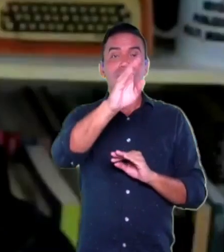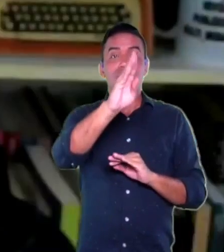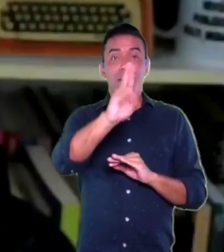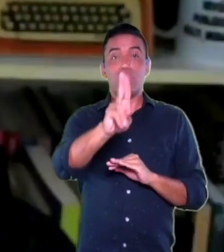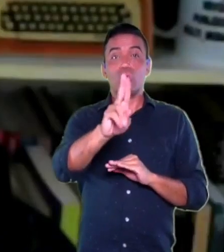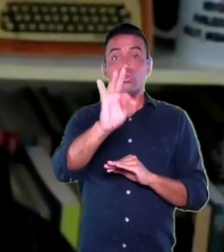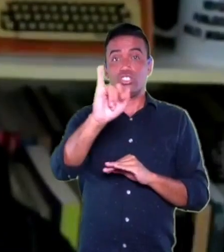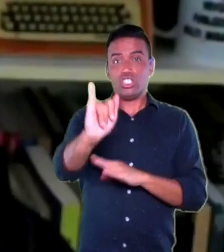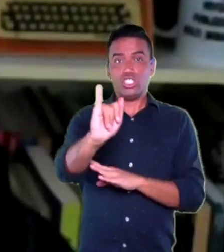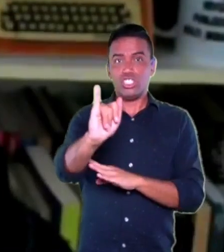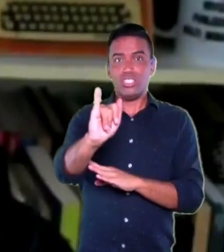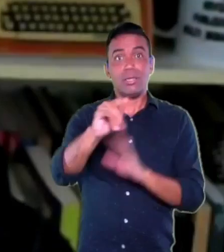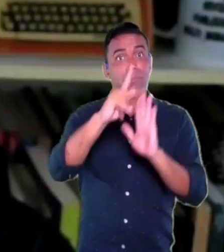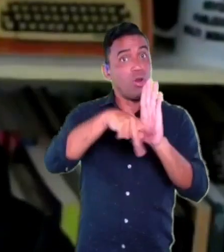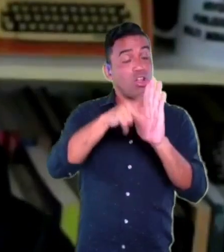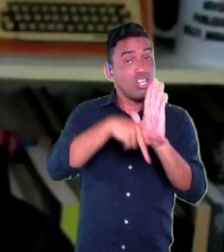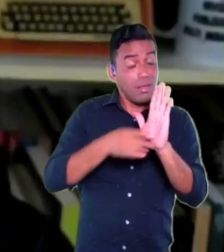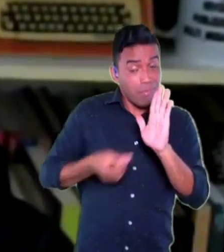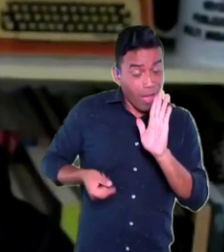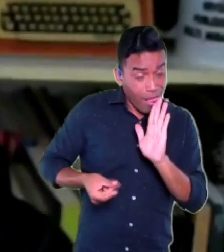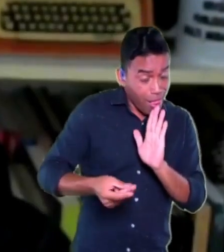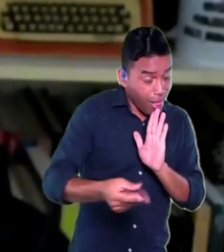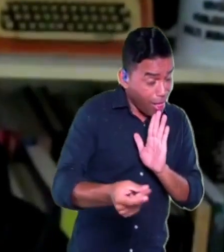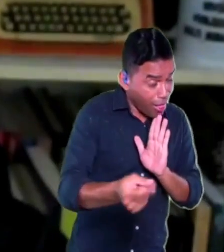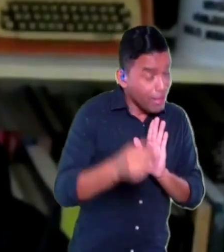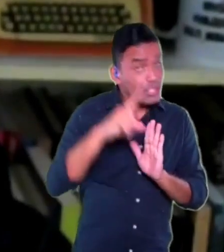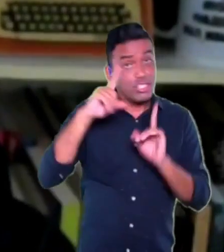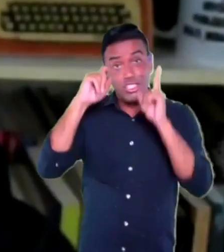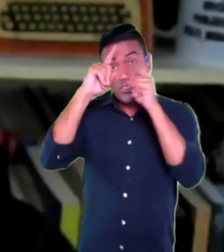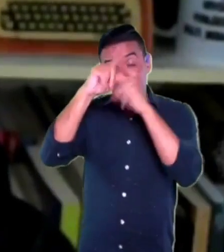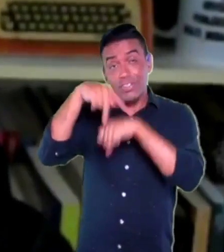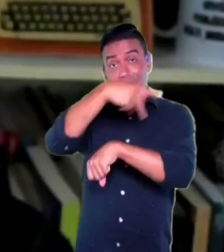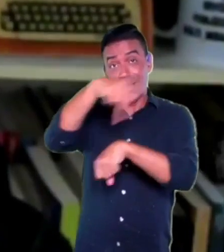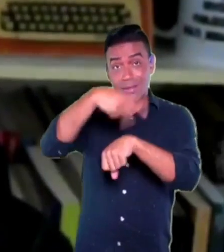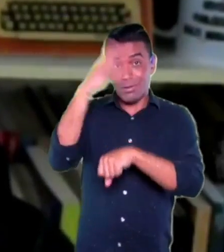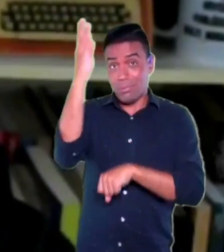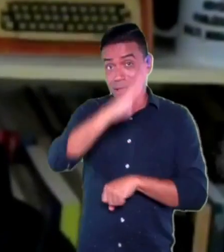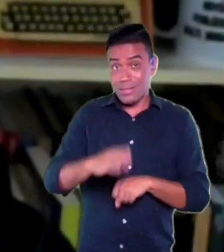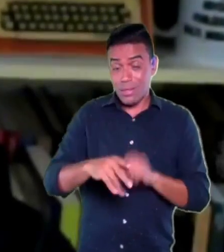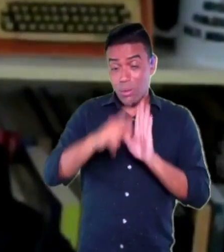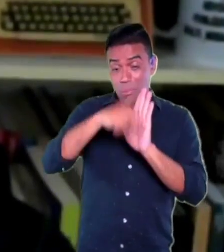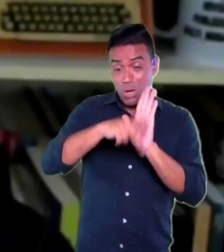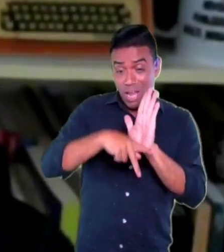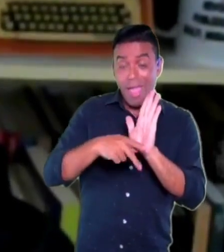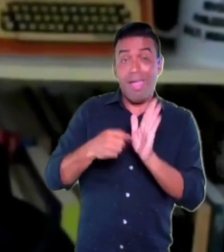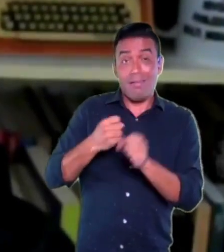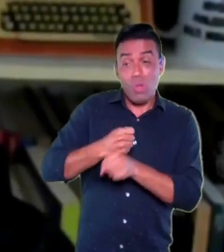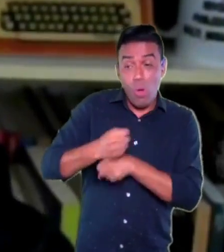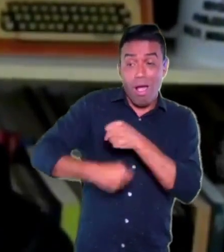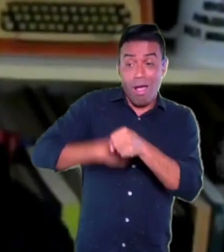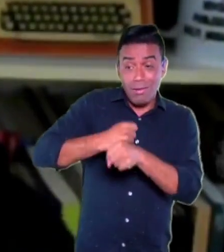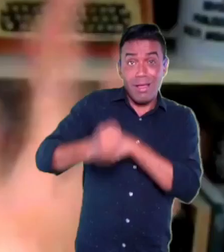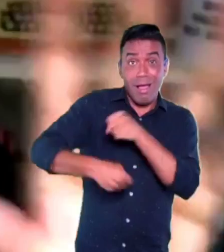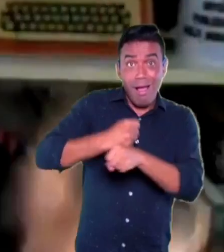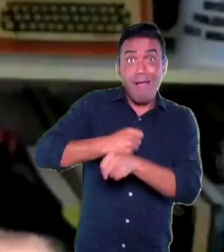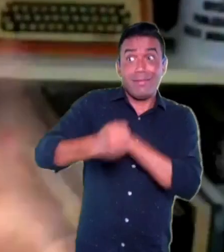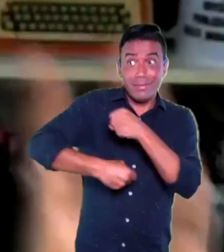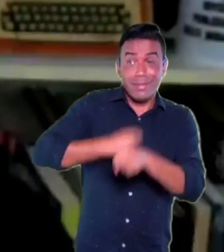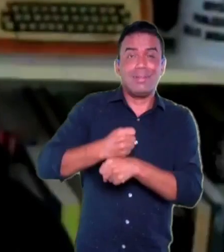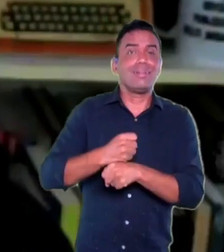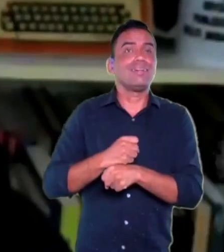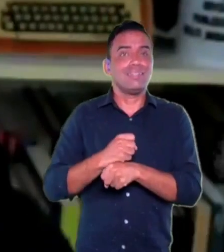né? Difícil fazer isso no país, a gente sabe, um projeto que dura décadas, né? Também esteve lá